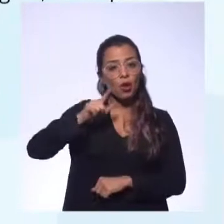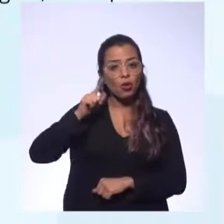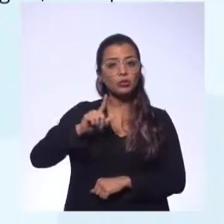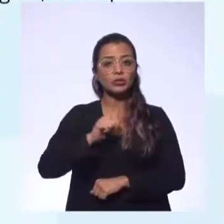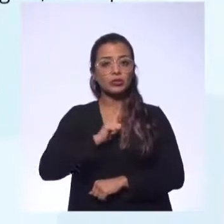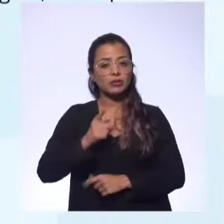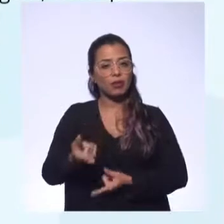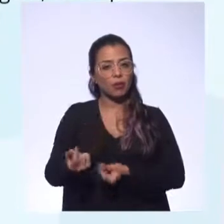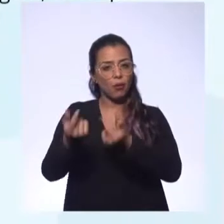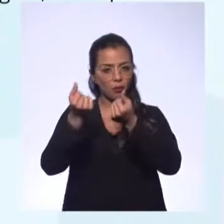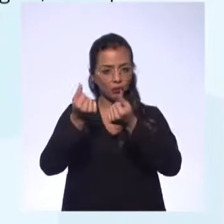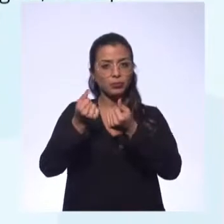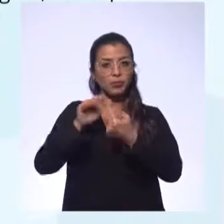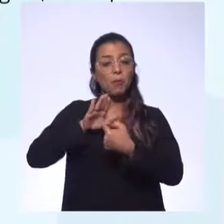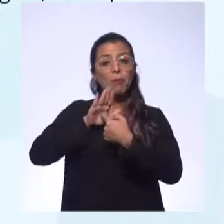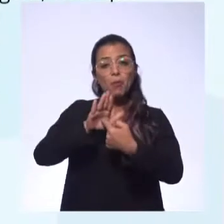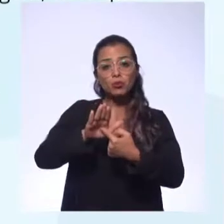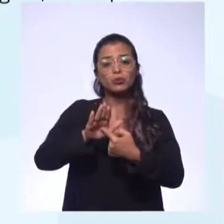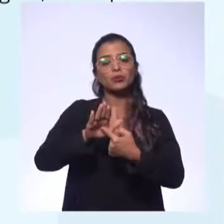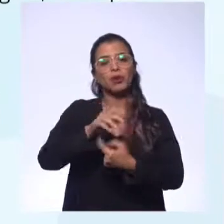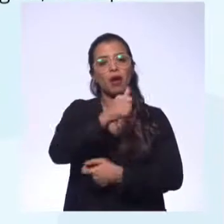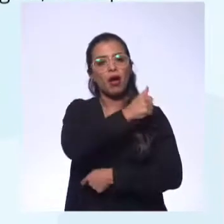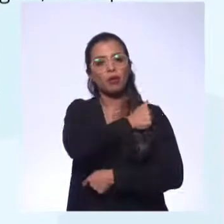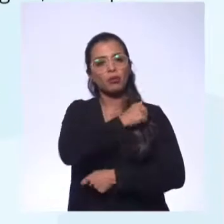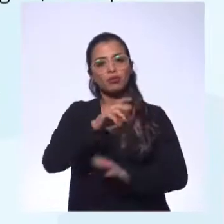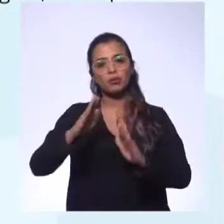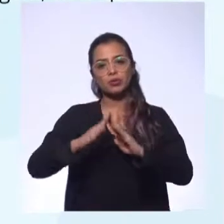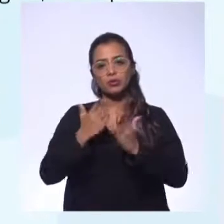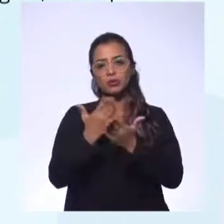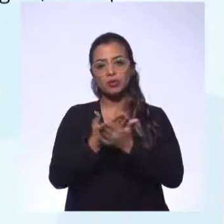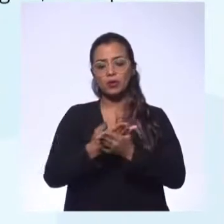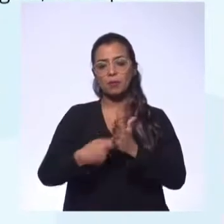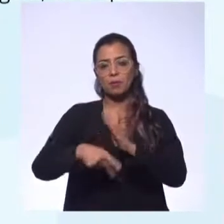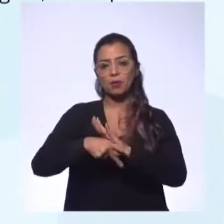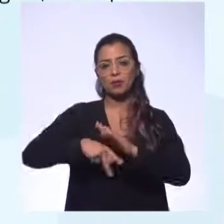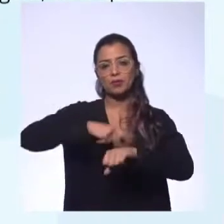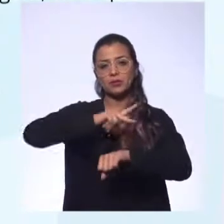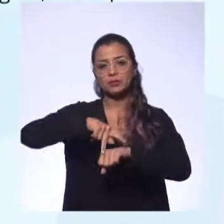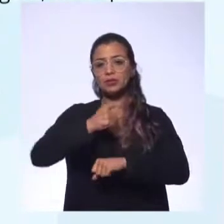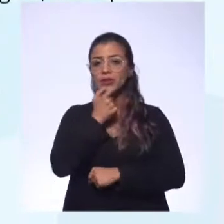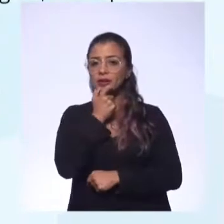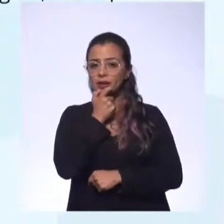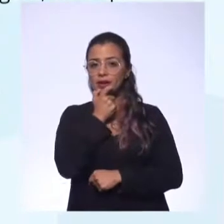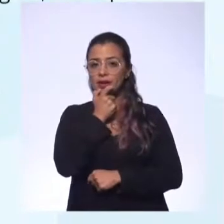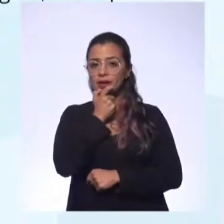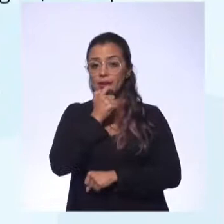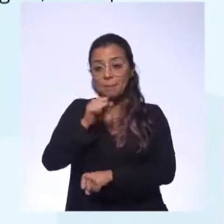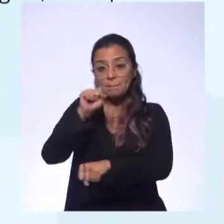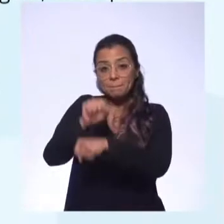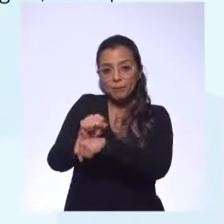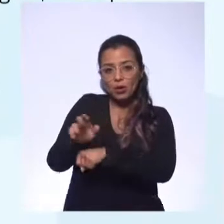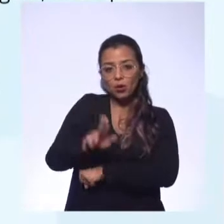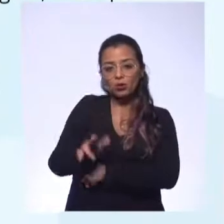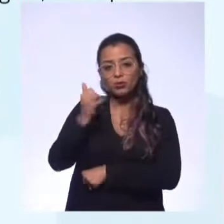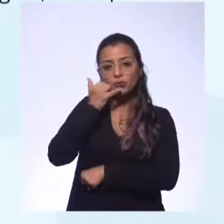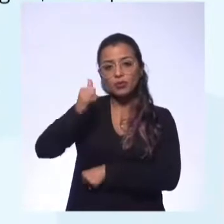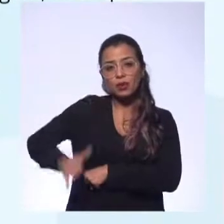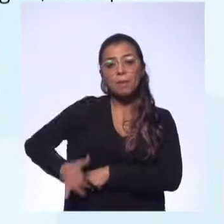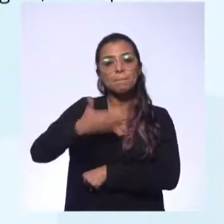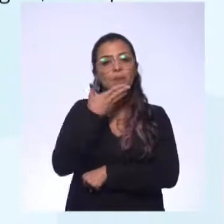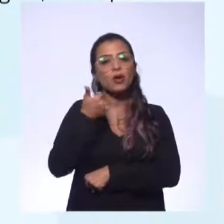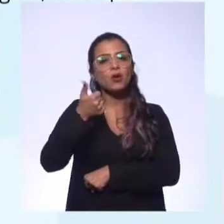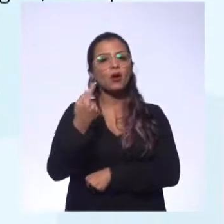Economics mostrou que alunos de escolas da Inglaterra que baniram os smartphones melhoraram em até 14%